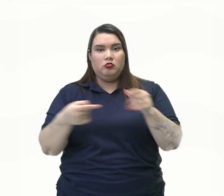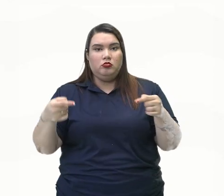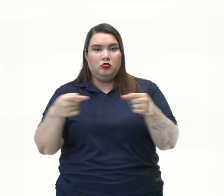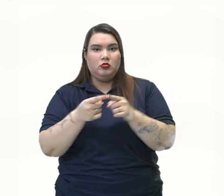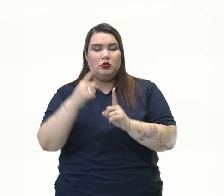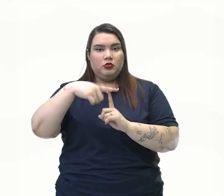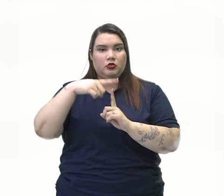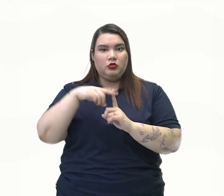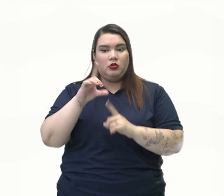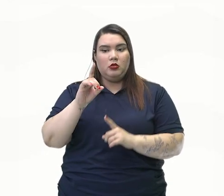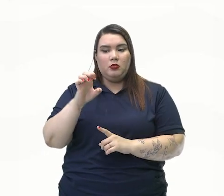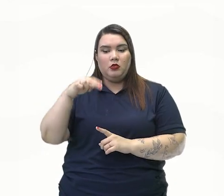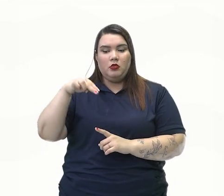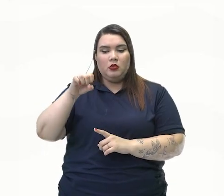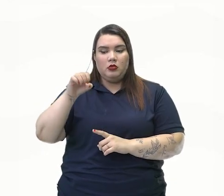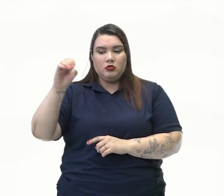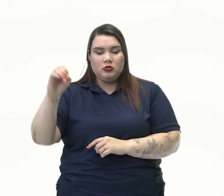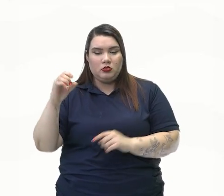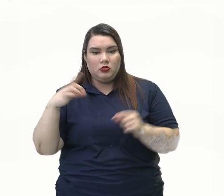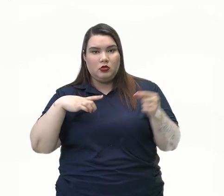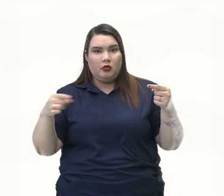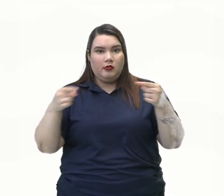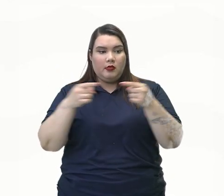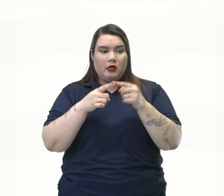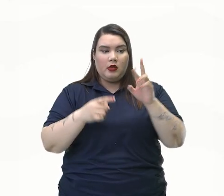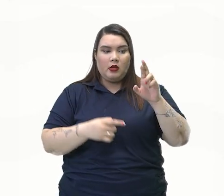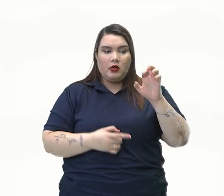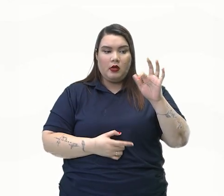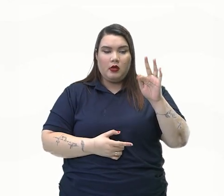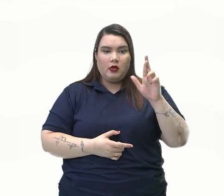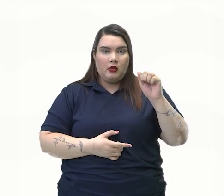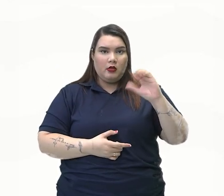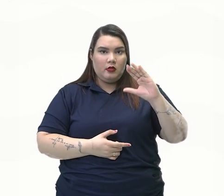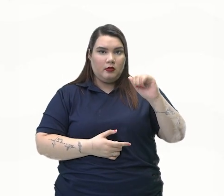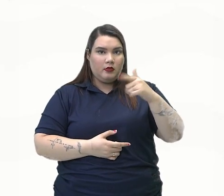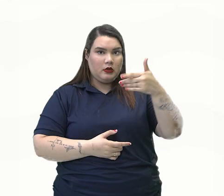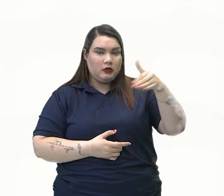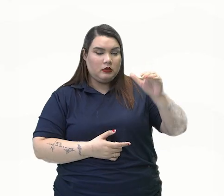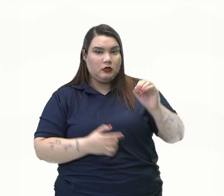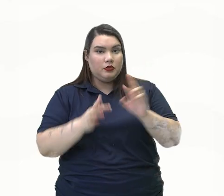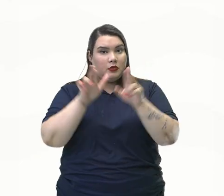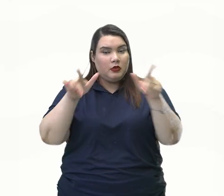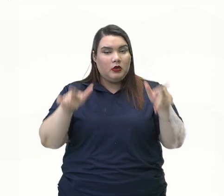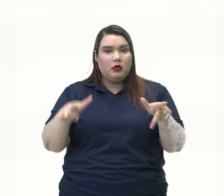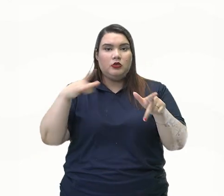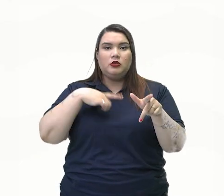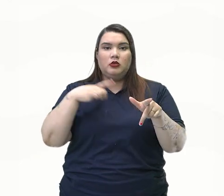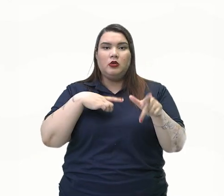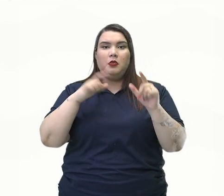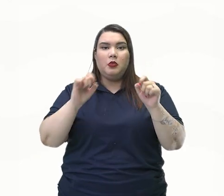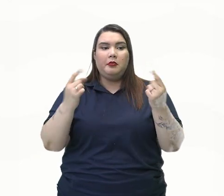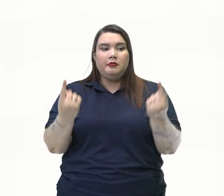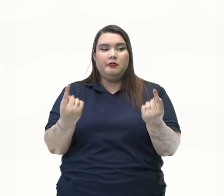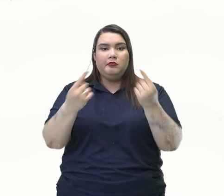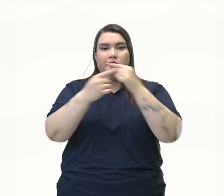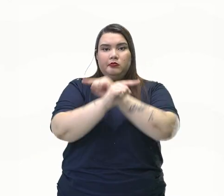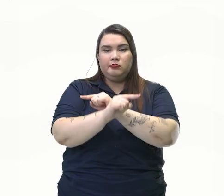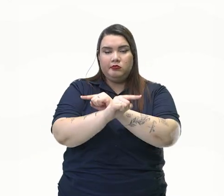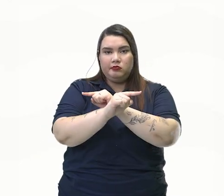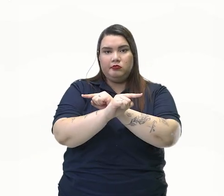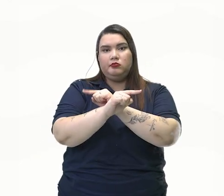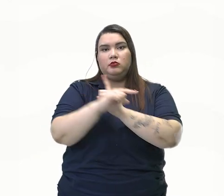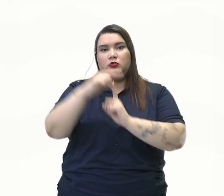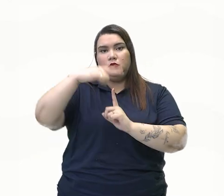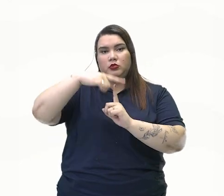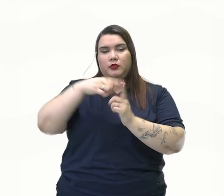material mais denso, com maior índice de refração do que o meio externo, ele sofre uma